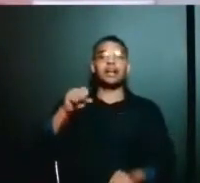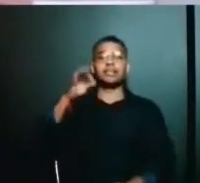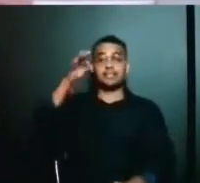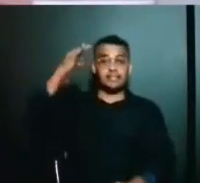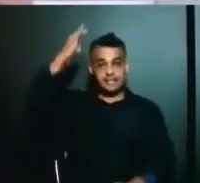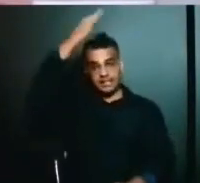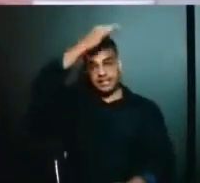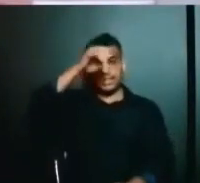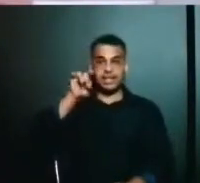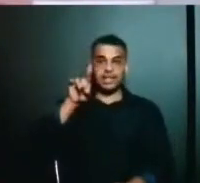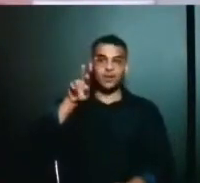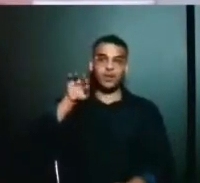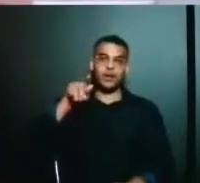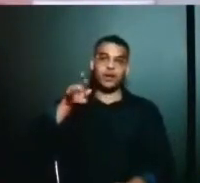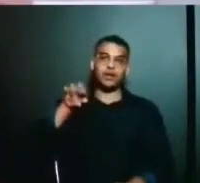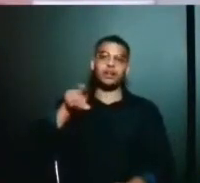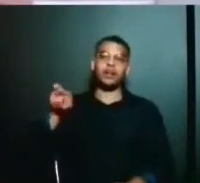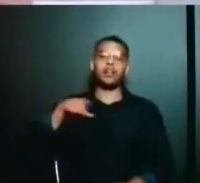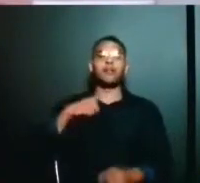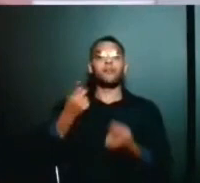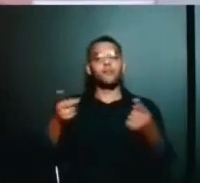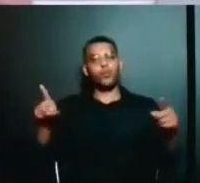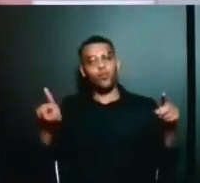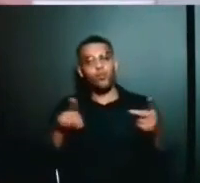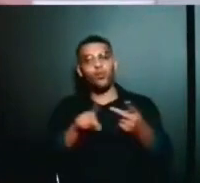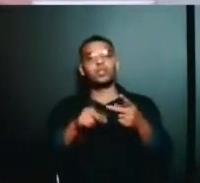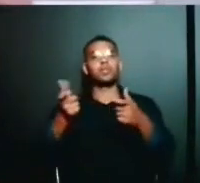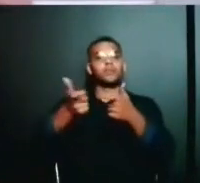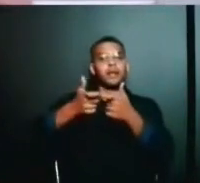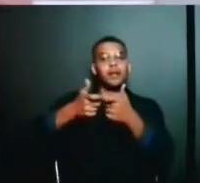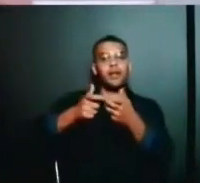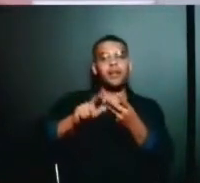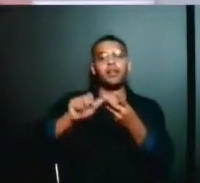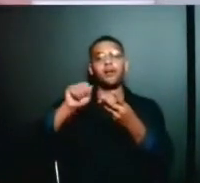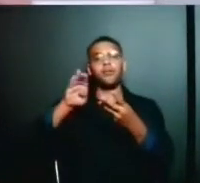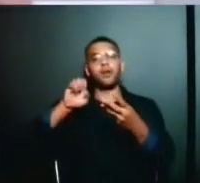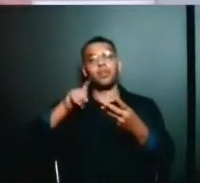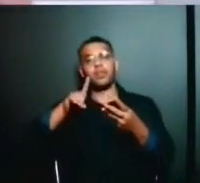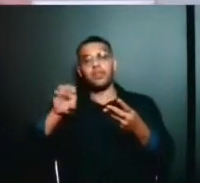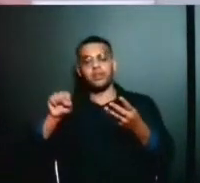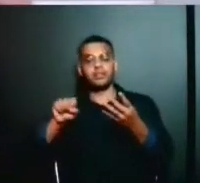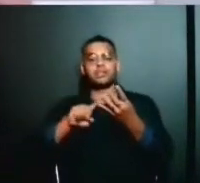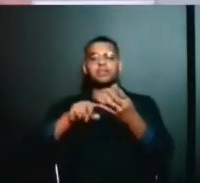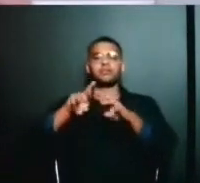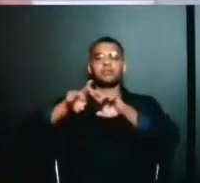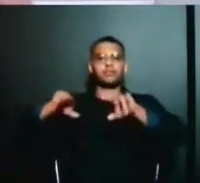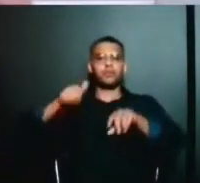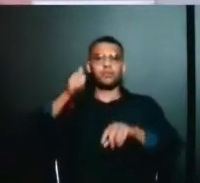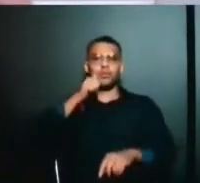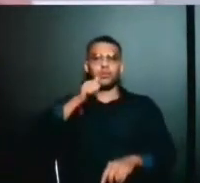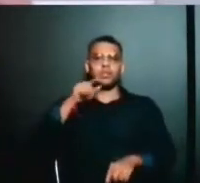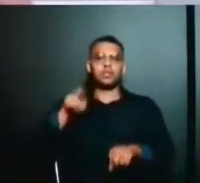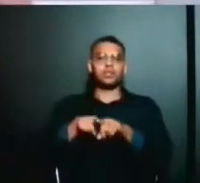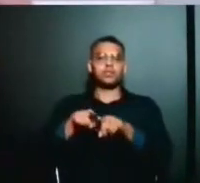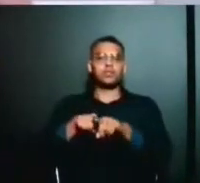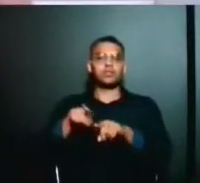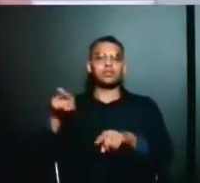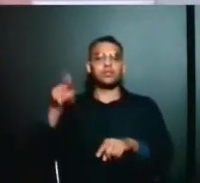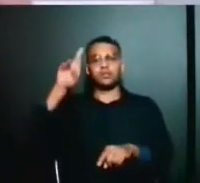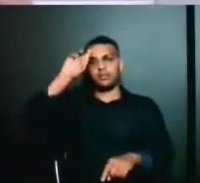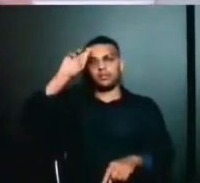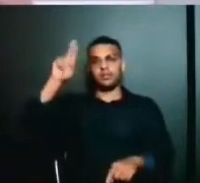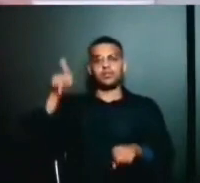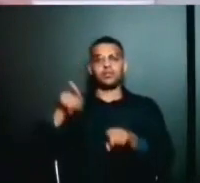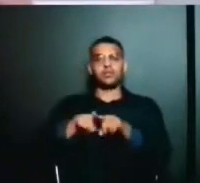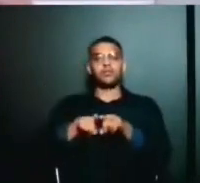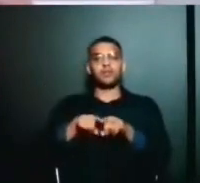dramaturga, poetisa, médica naturalista, abadesa. Então a gente tinha mulheres que eram senhoras feudais e mulheres que eram até